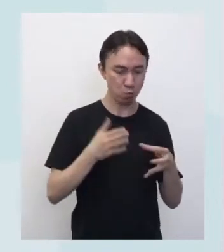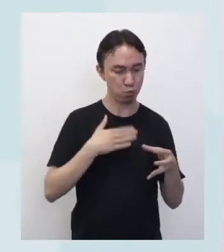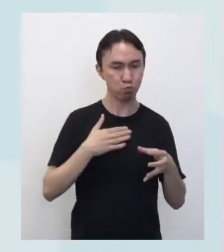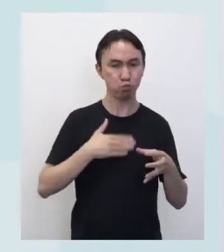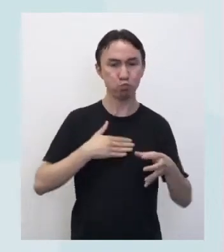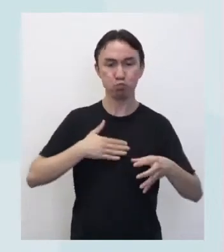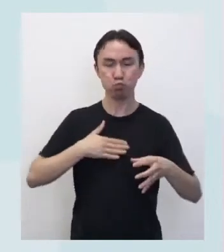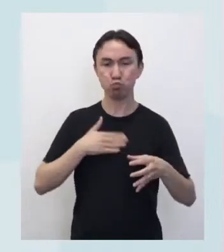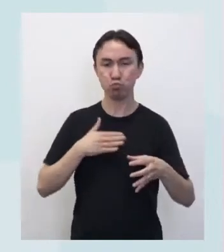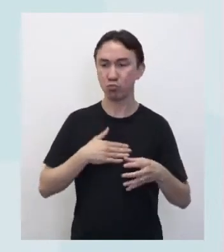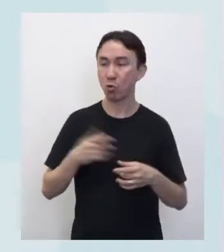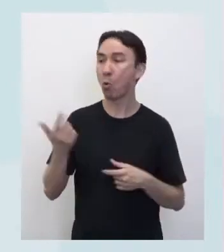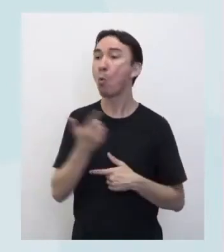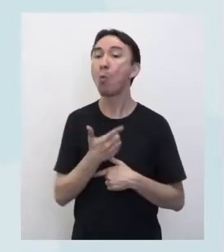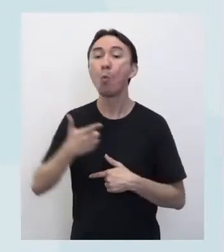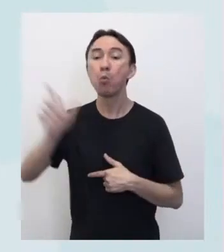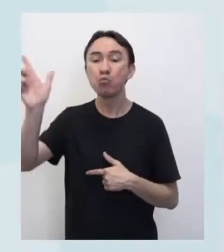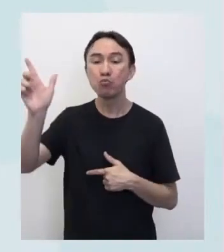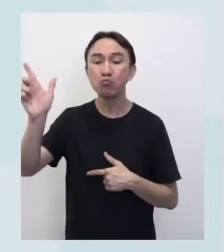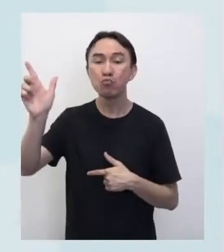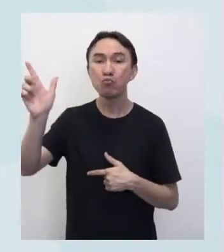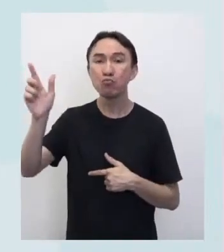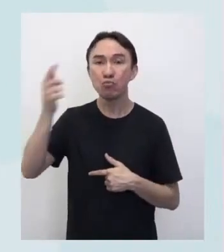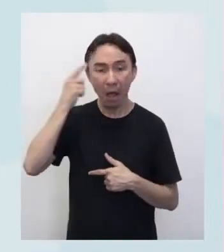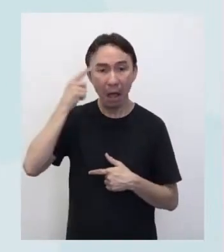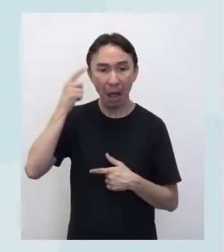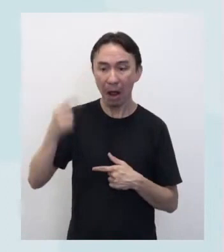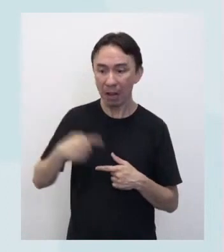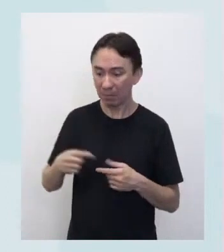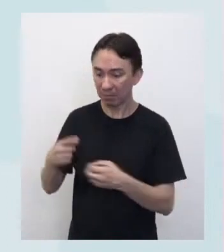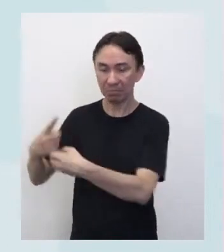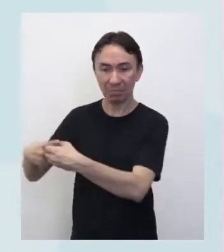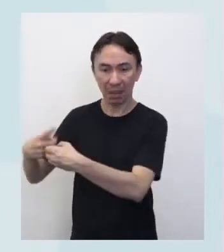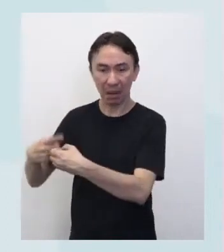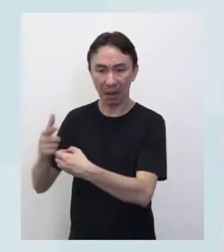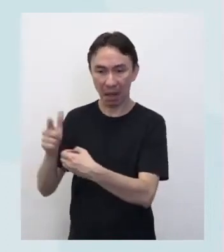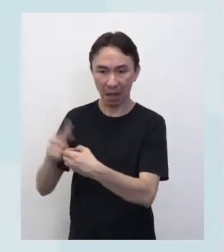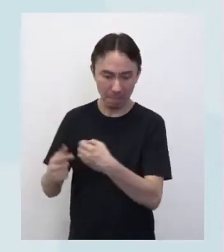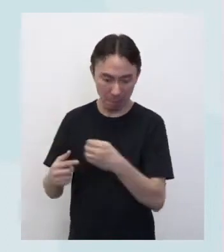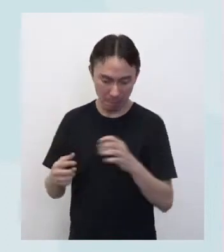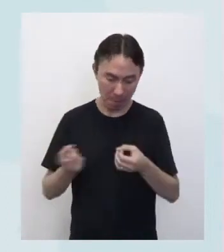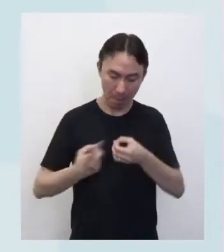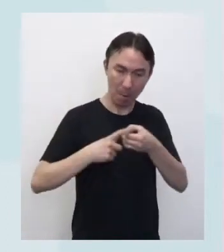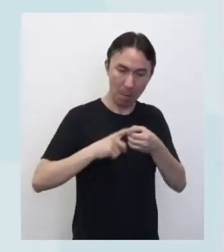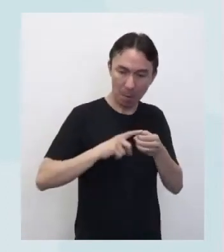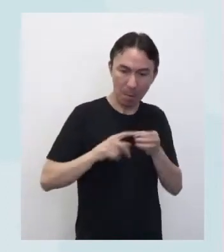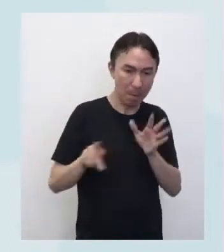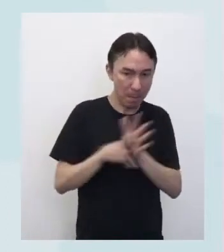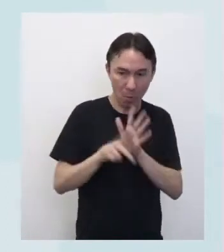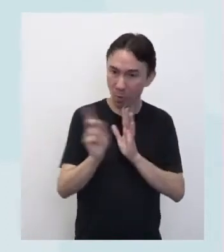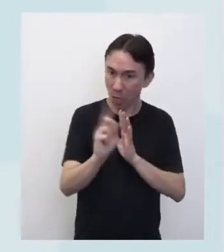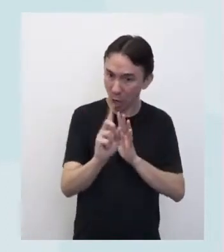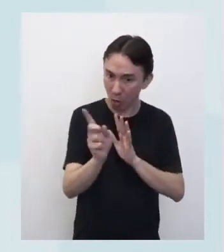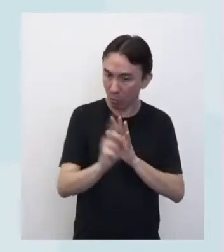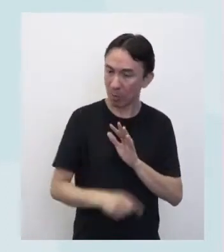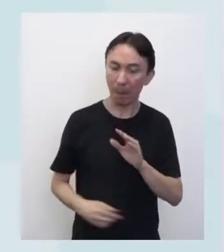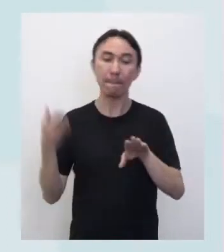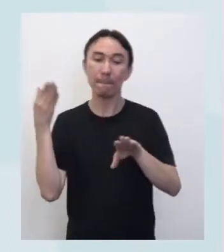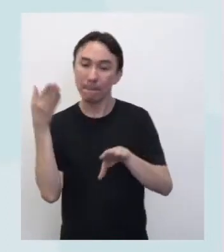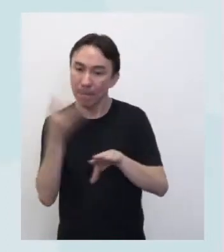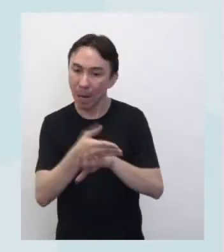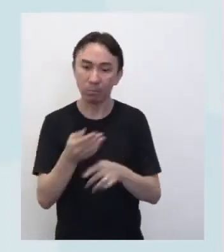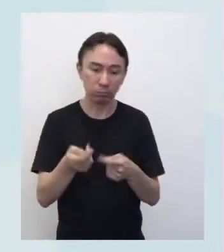outro comerciante de uma outra cidade que não fazia parte dessa liga não poderia participar do comércio. Essa é